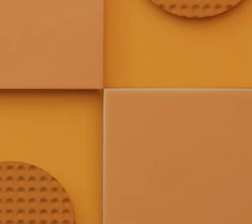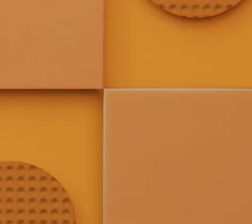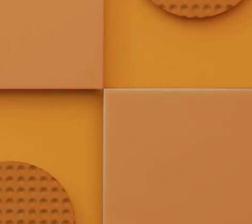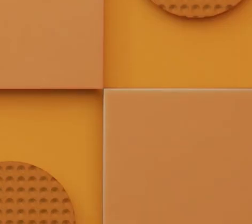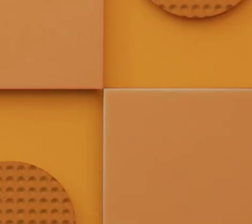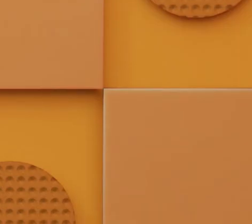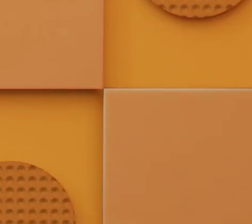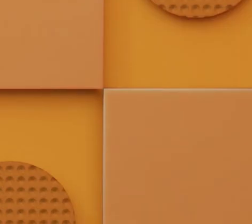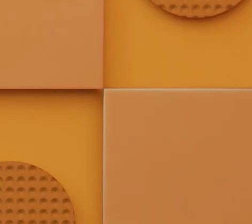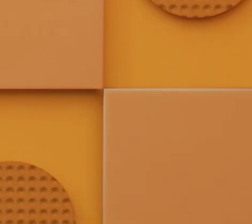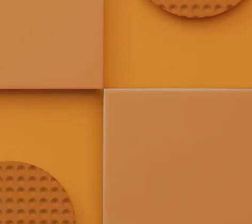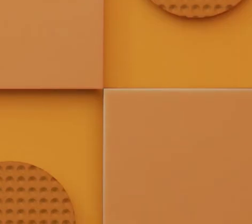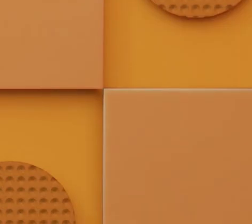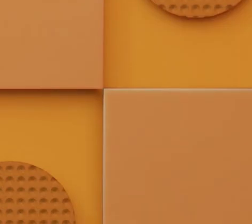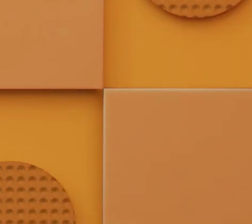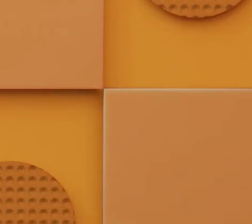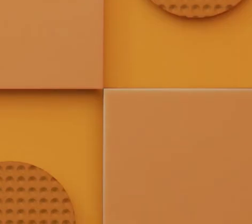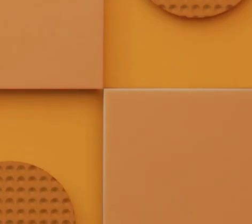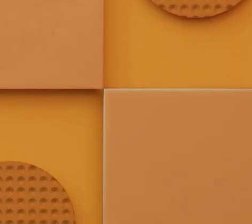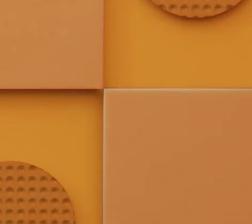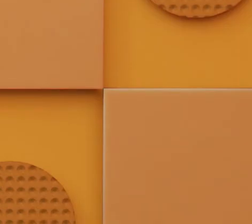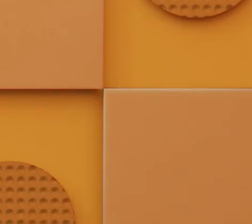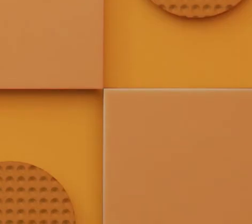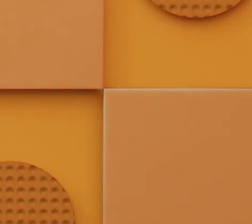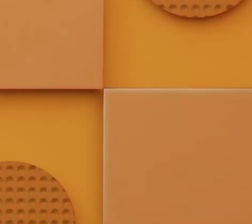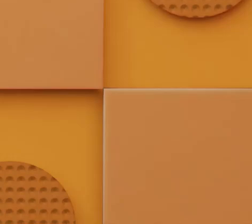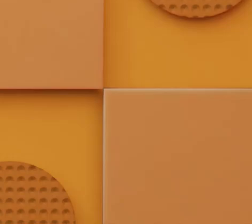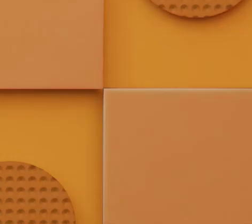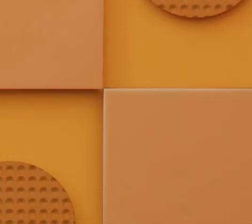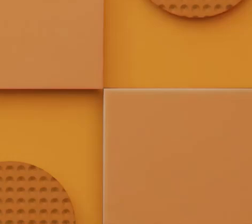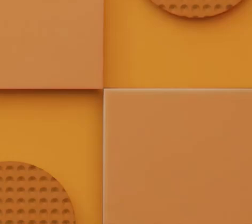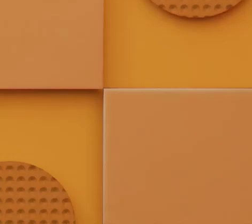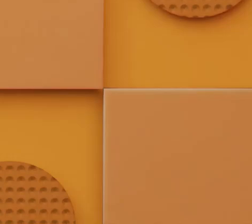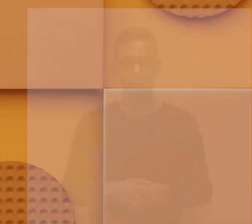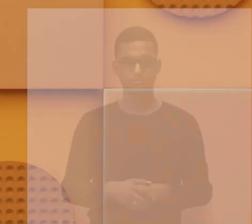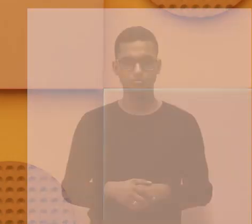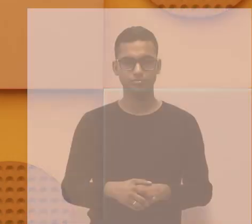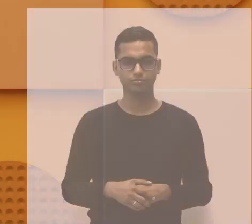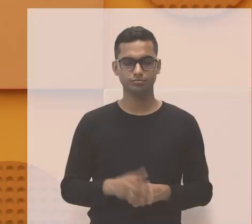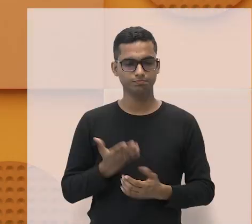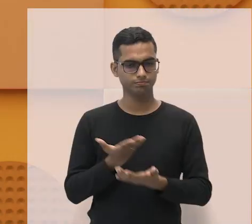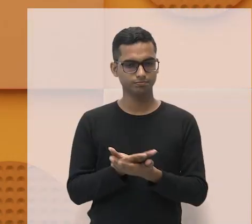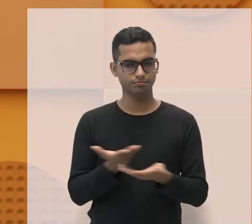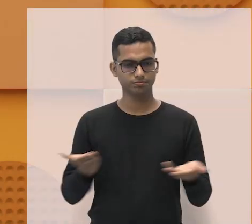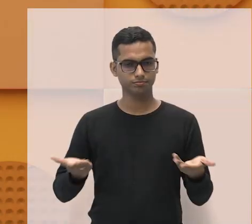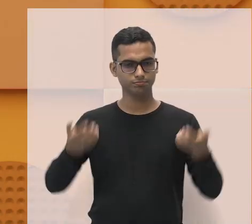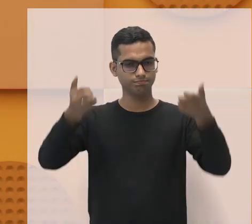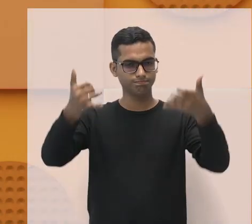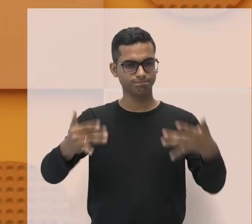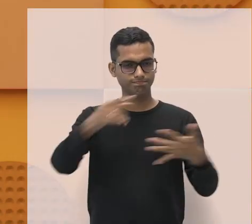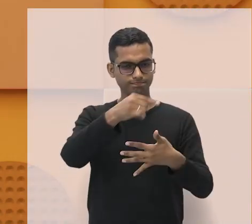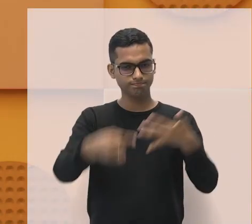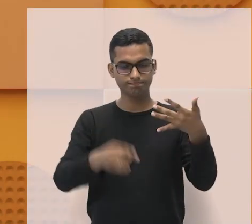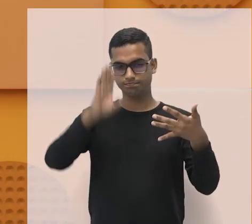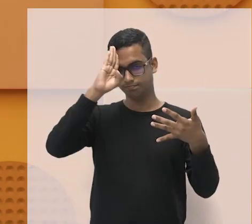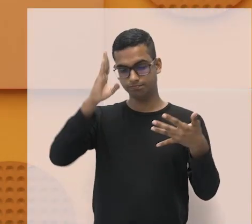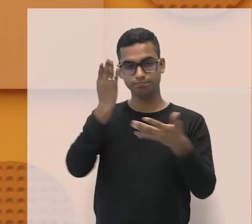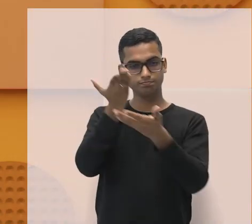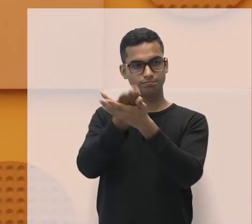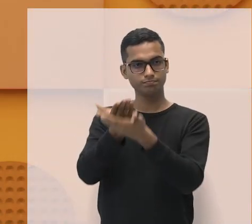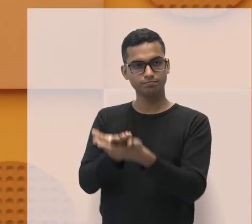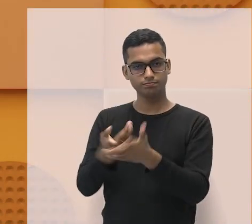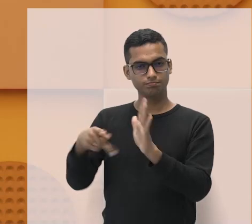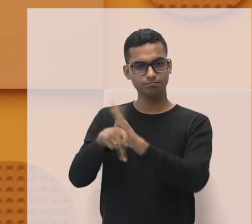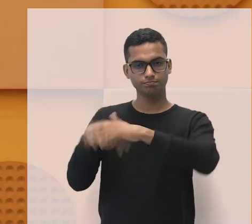Muito bem, então nesta aula nós estaremos trazendo aí os principais pontos que foram estudados na nossa unidade